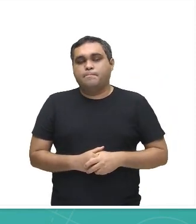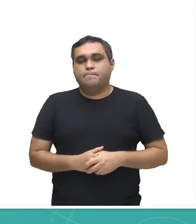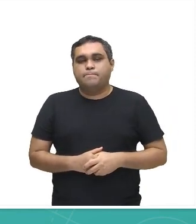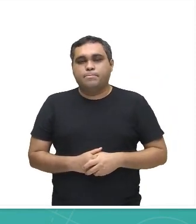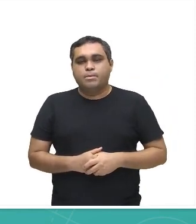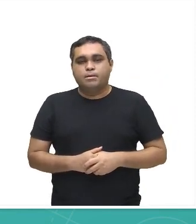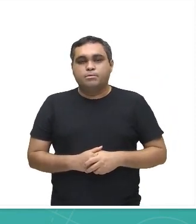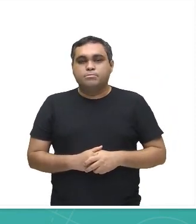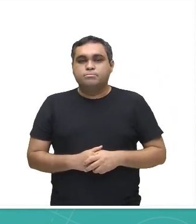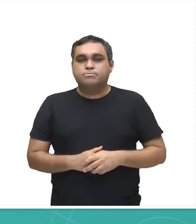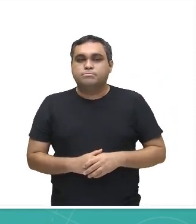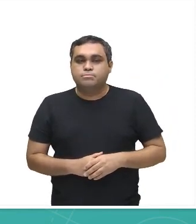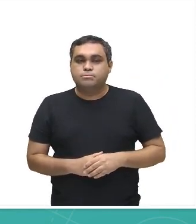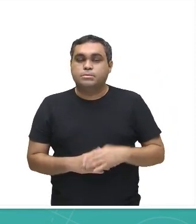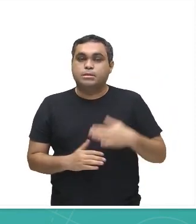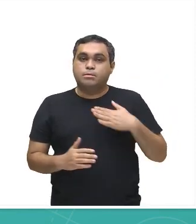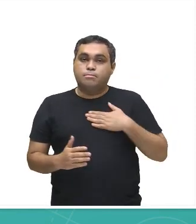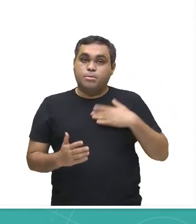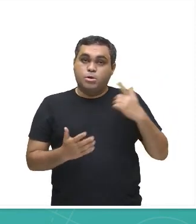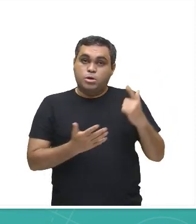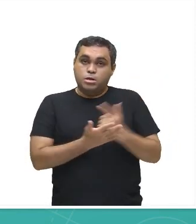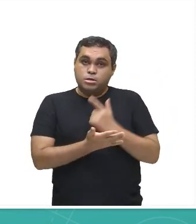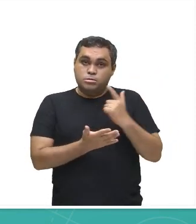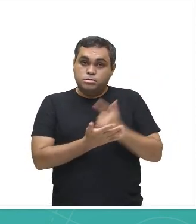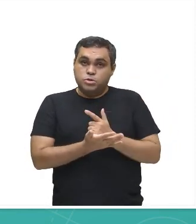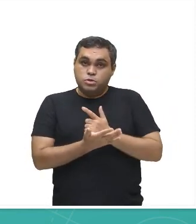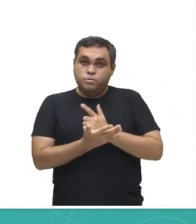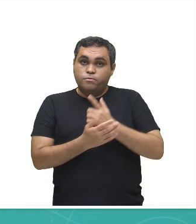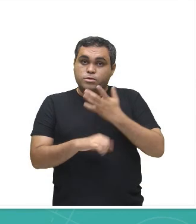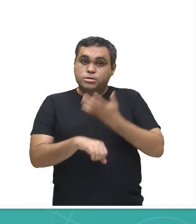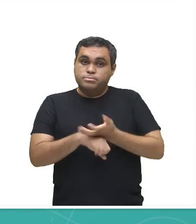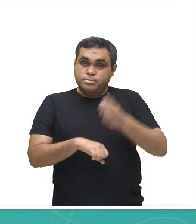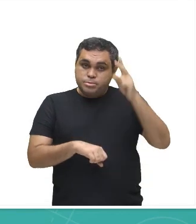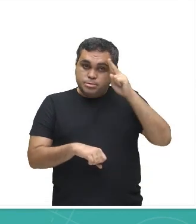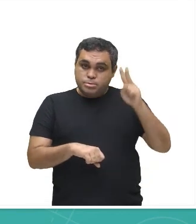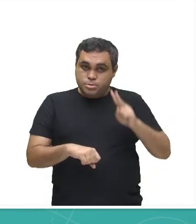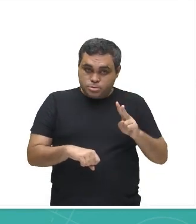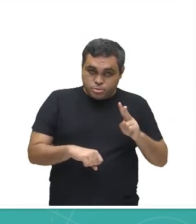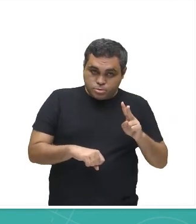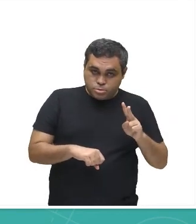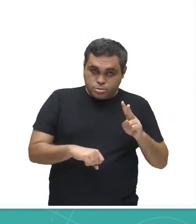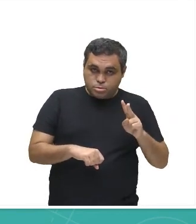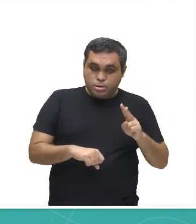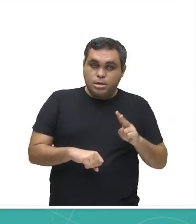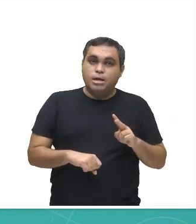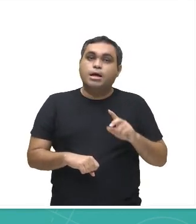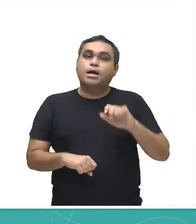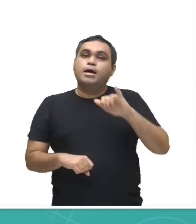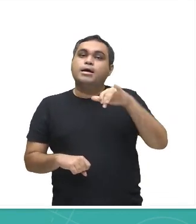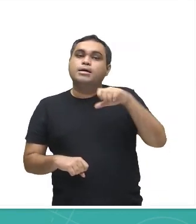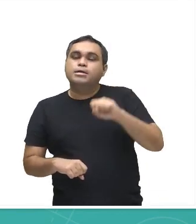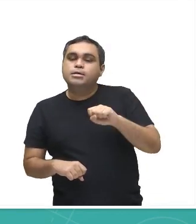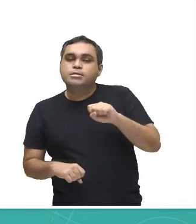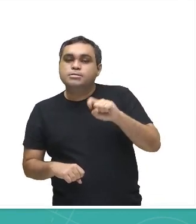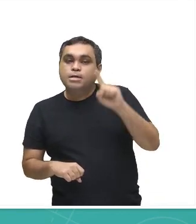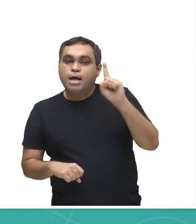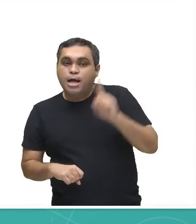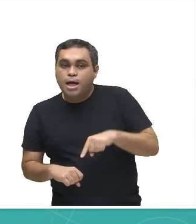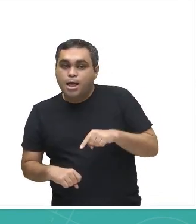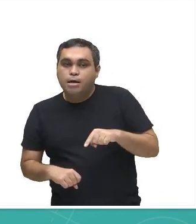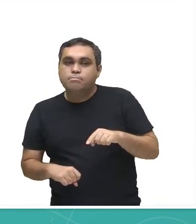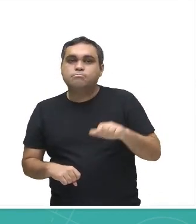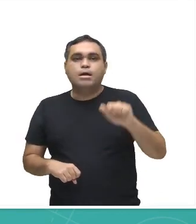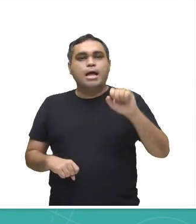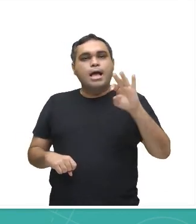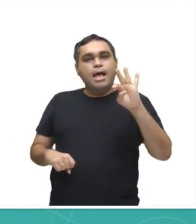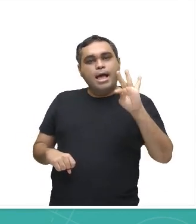My history book is at ou in. Vejam que o meu livro de história está na mochila.